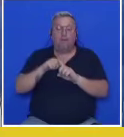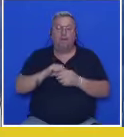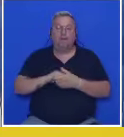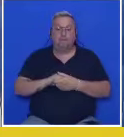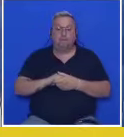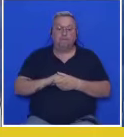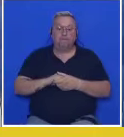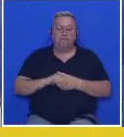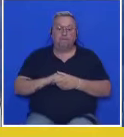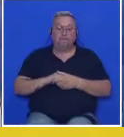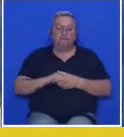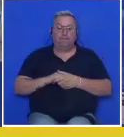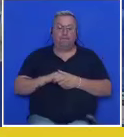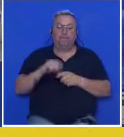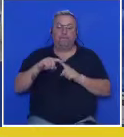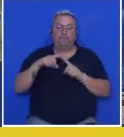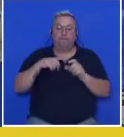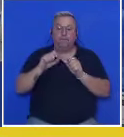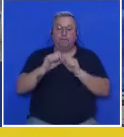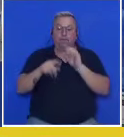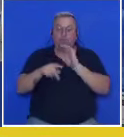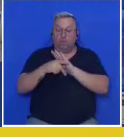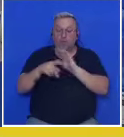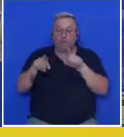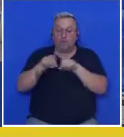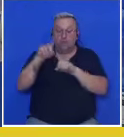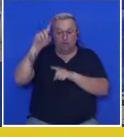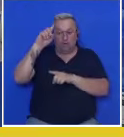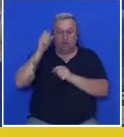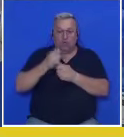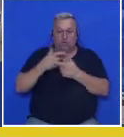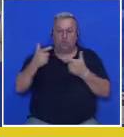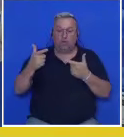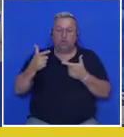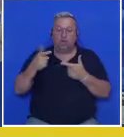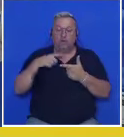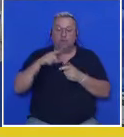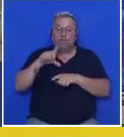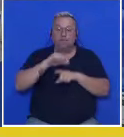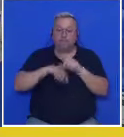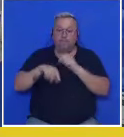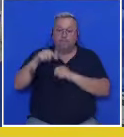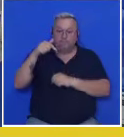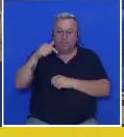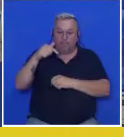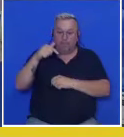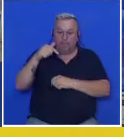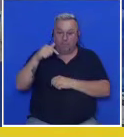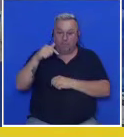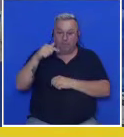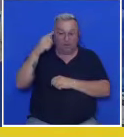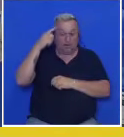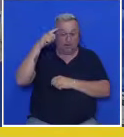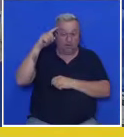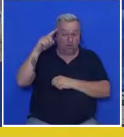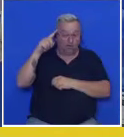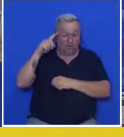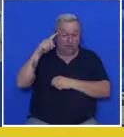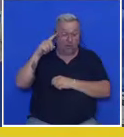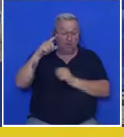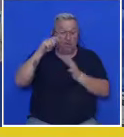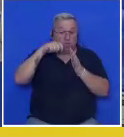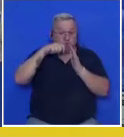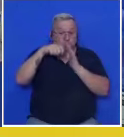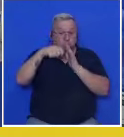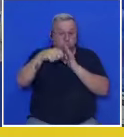referente ao mês da sorte, que integra a modalidade dia de sorte. Serão sorteados 7 números e um mês da sorte. Lembre-se,